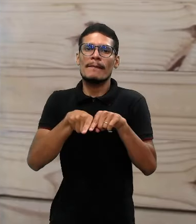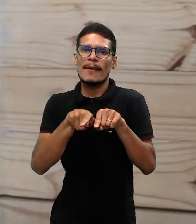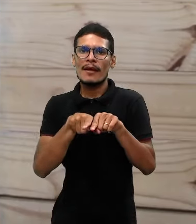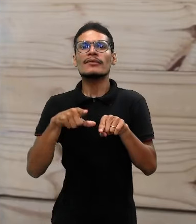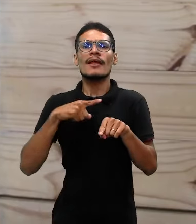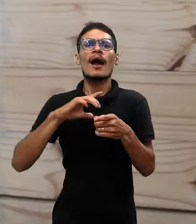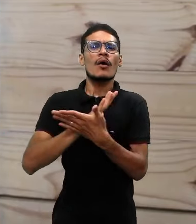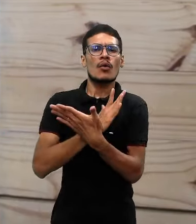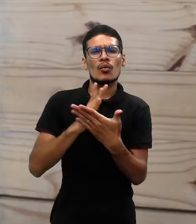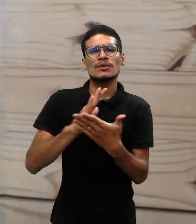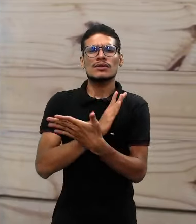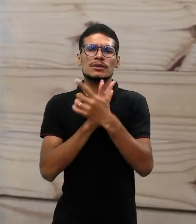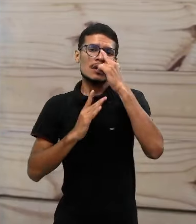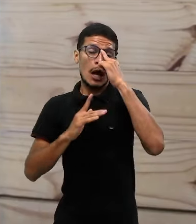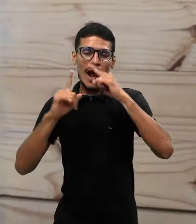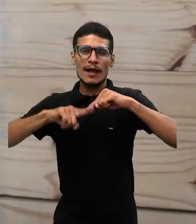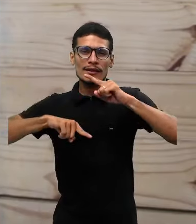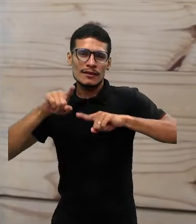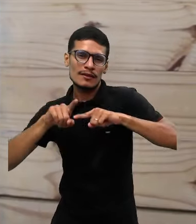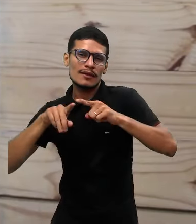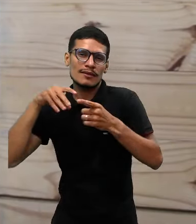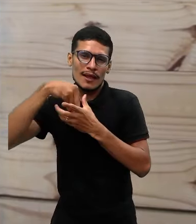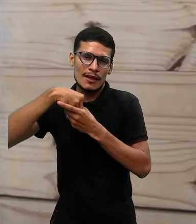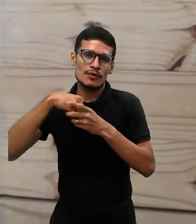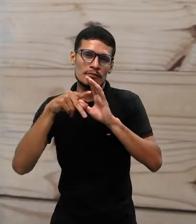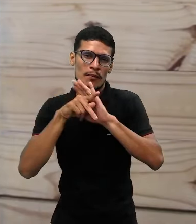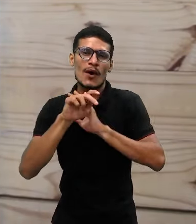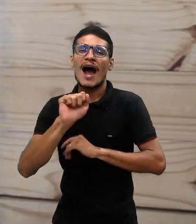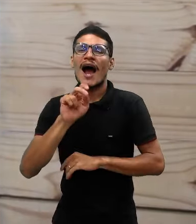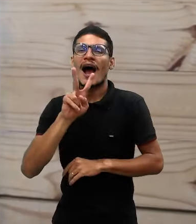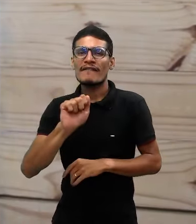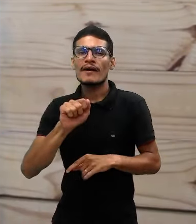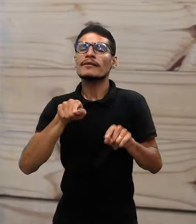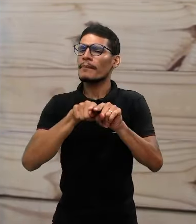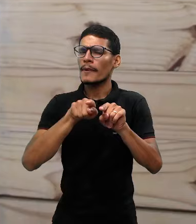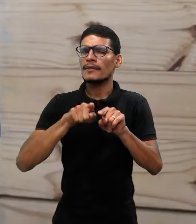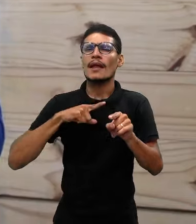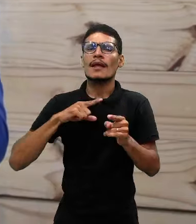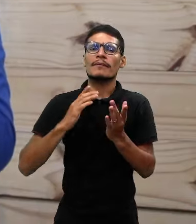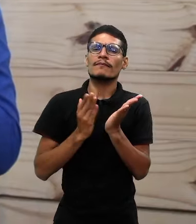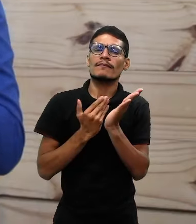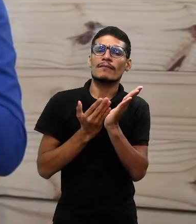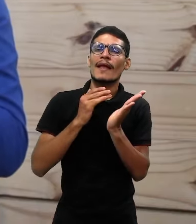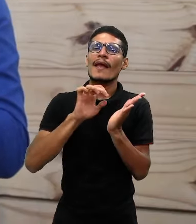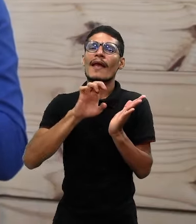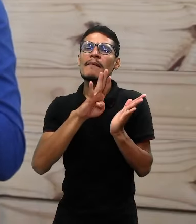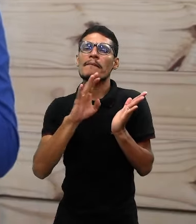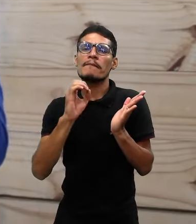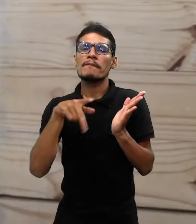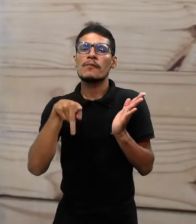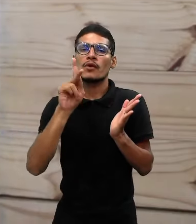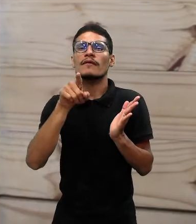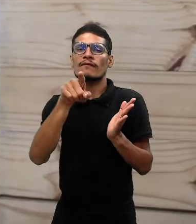AVA, temos o e-book, que é muito interessante que vocês deem uma olhada para complementar. Tá?